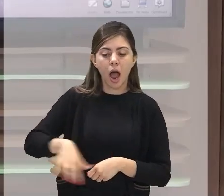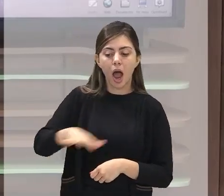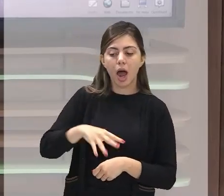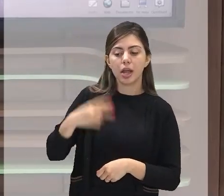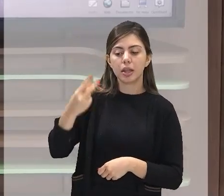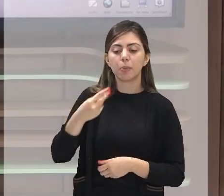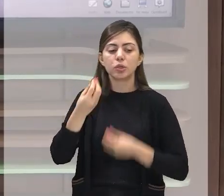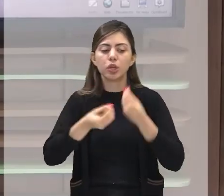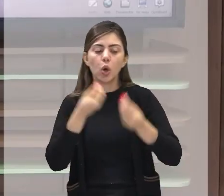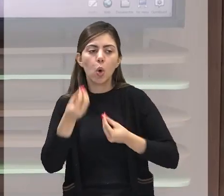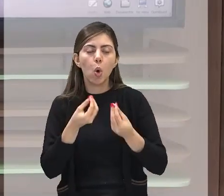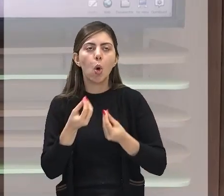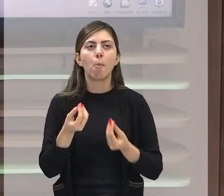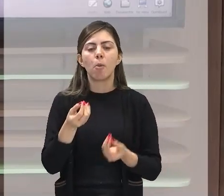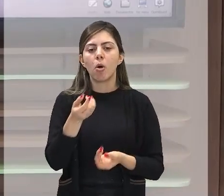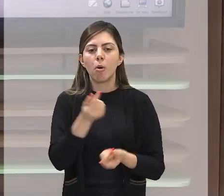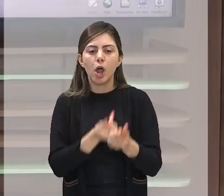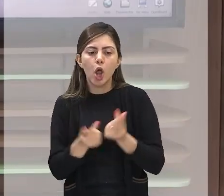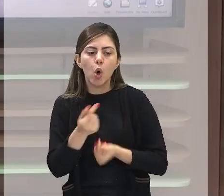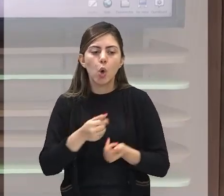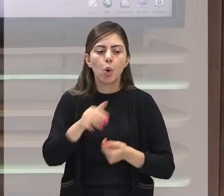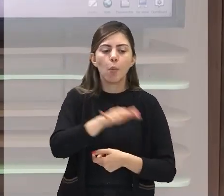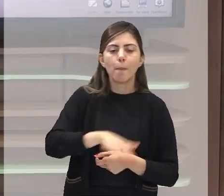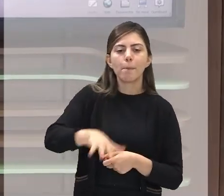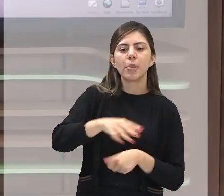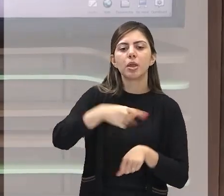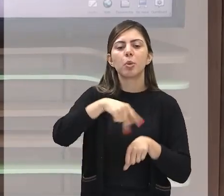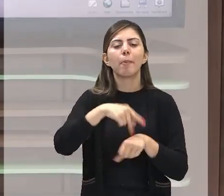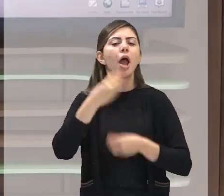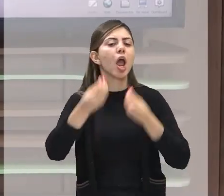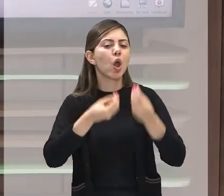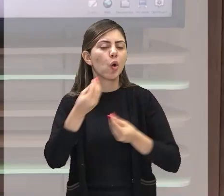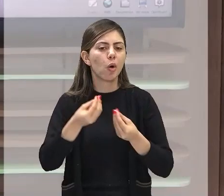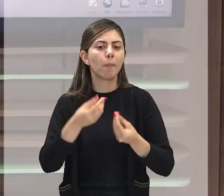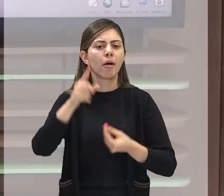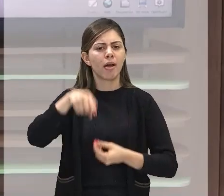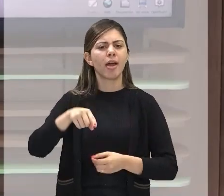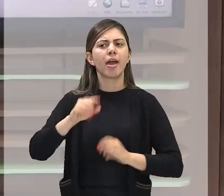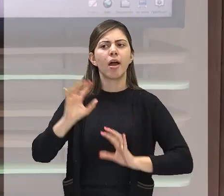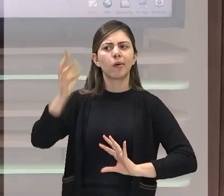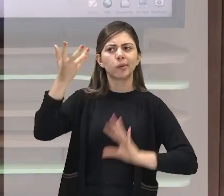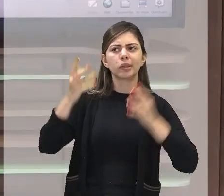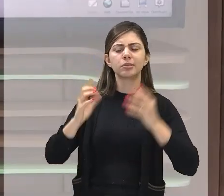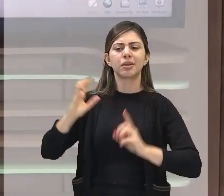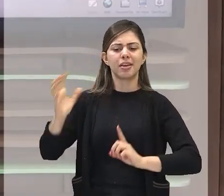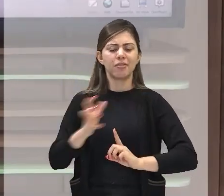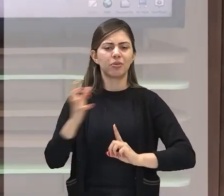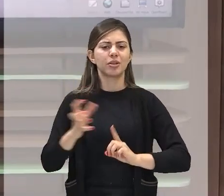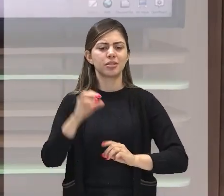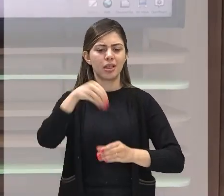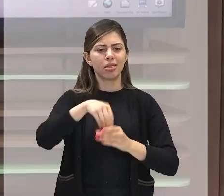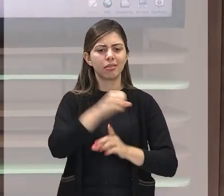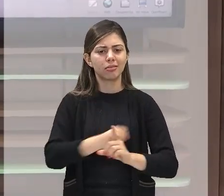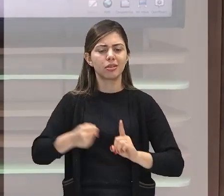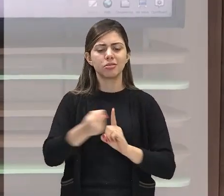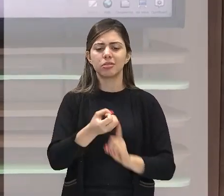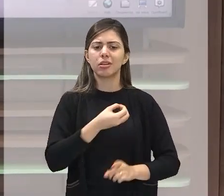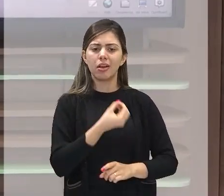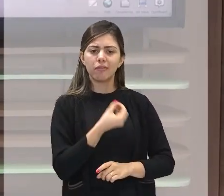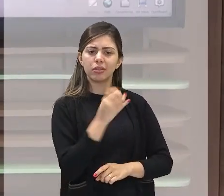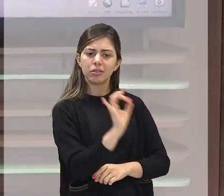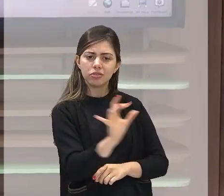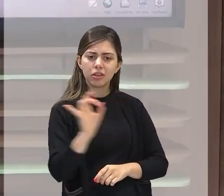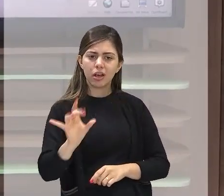seu país, não é? Os fatos que estão acontecendo e que impactam, que têm reflexo na nossa vida, na vida